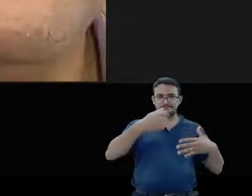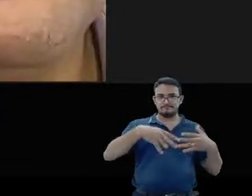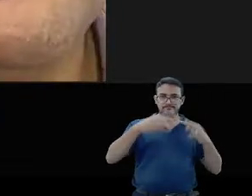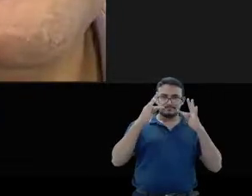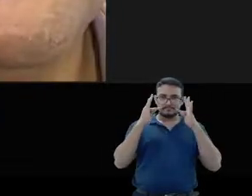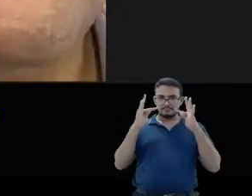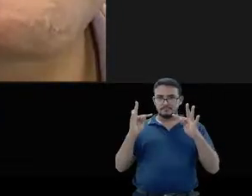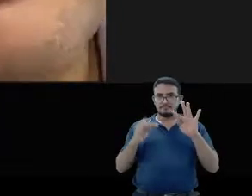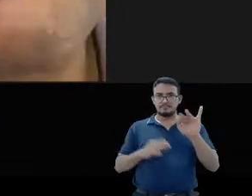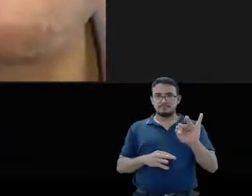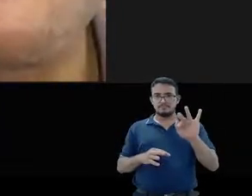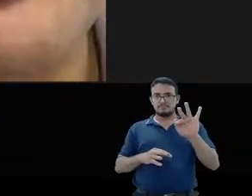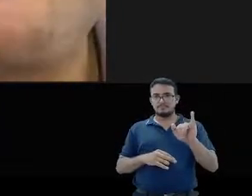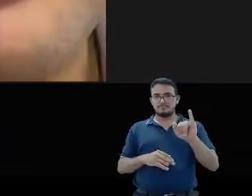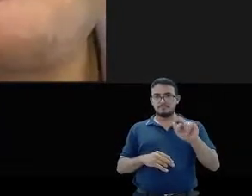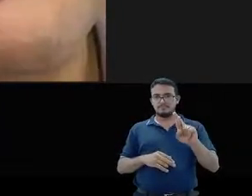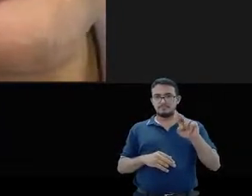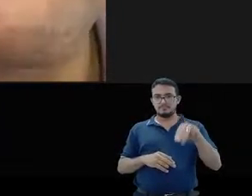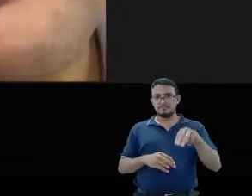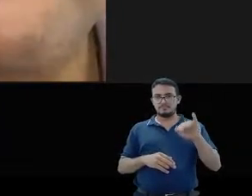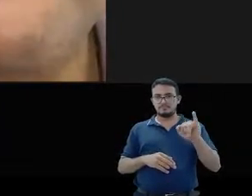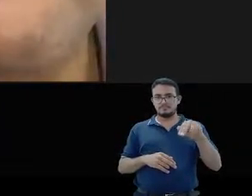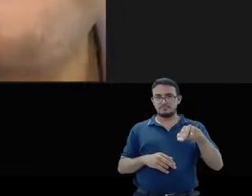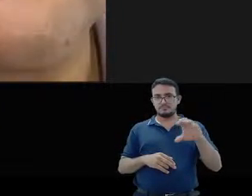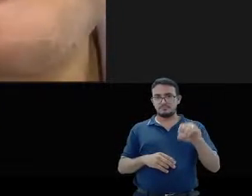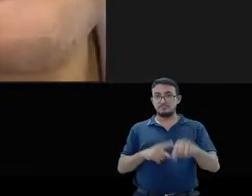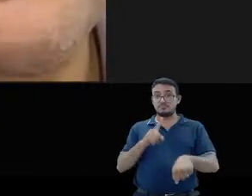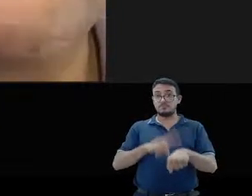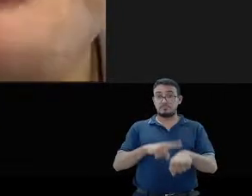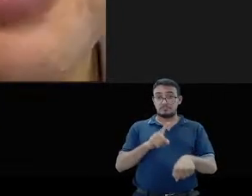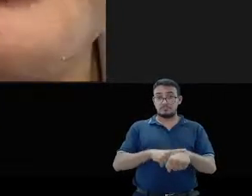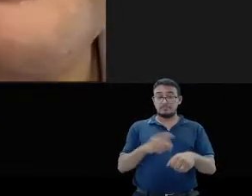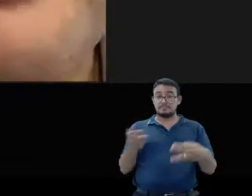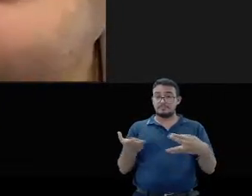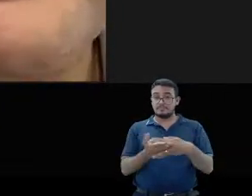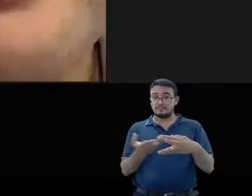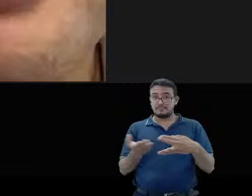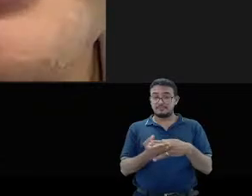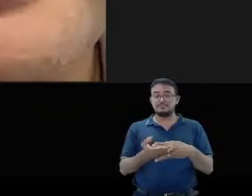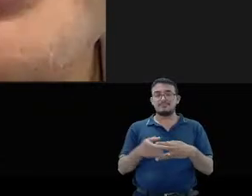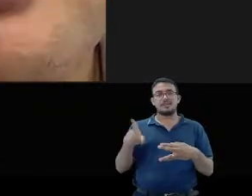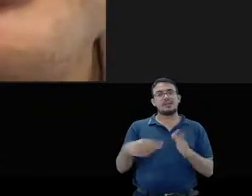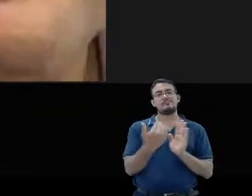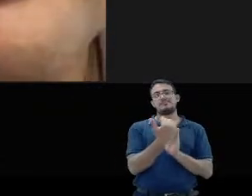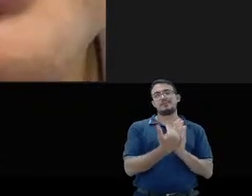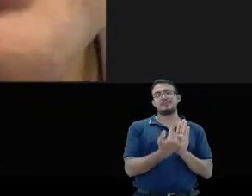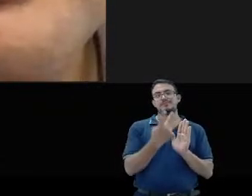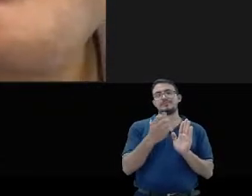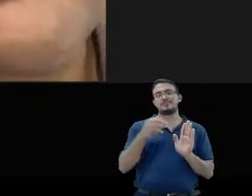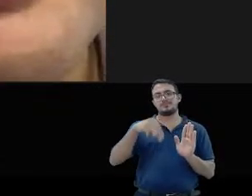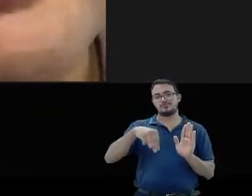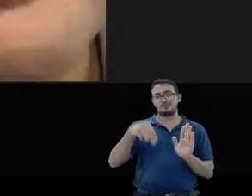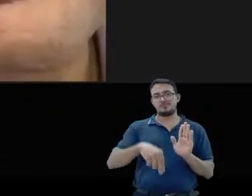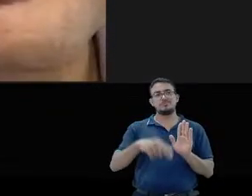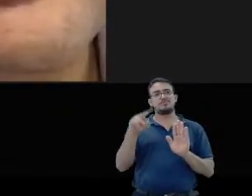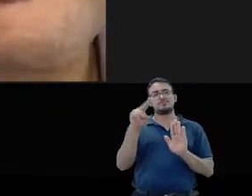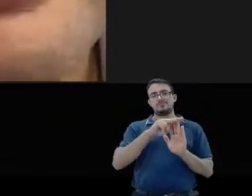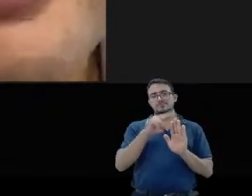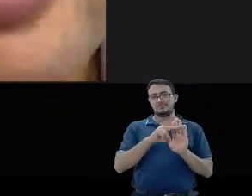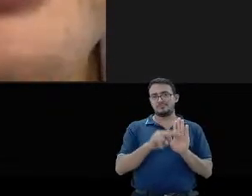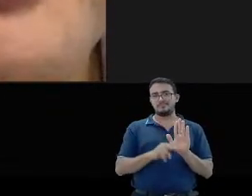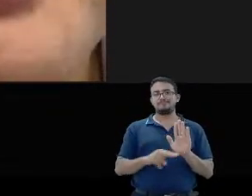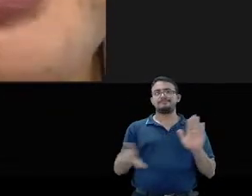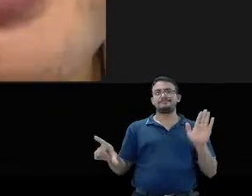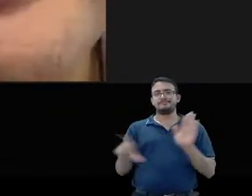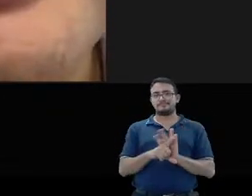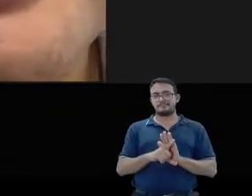Firmino, que o tempo usufruído para tal intervalo era inferior aos 20 minutos previstos na norma legal, o que